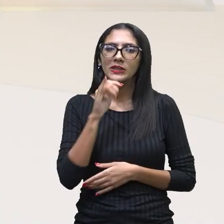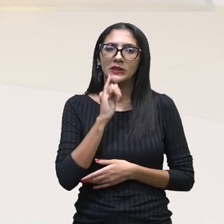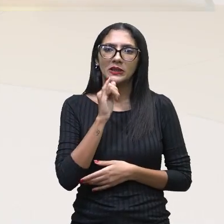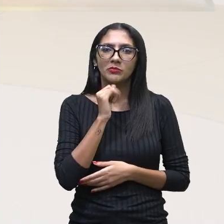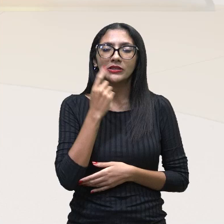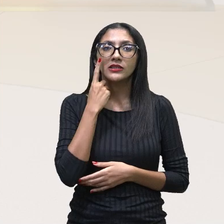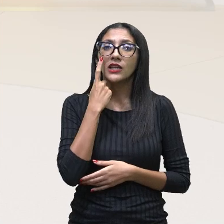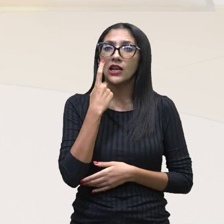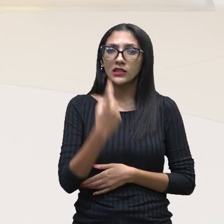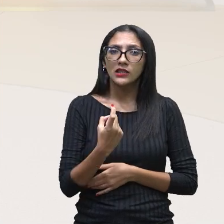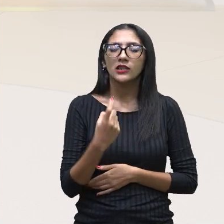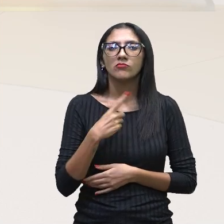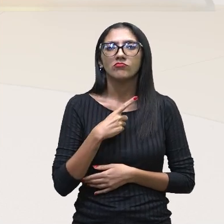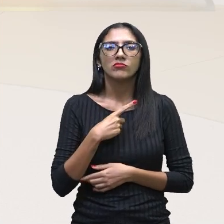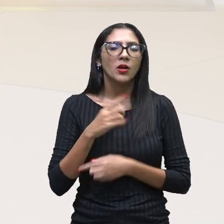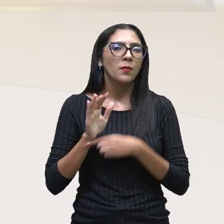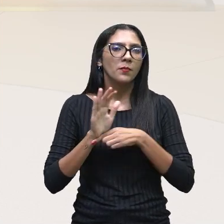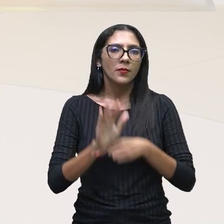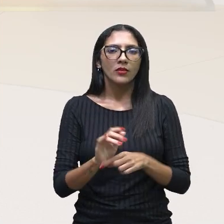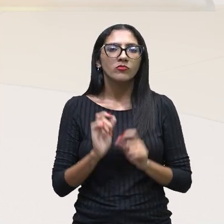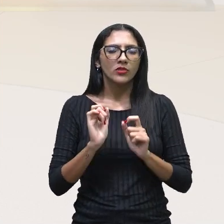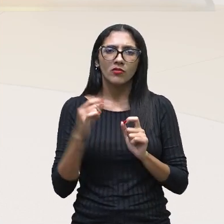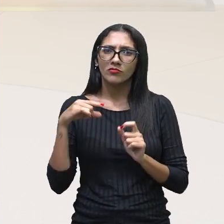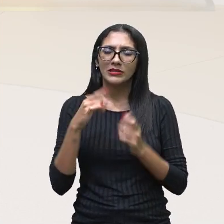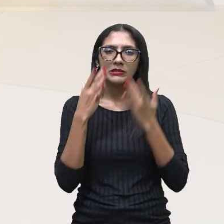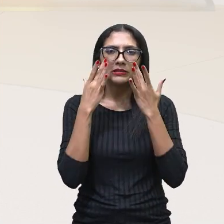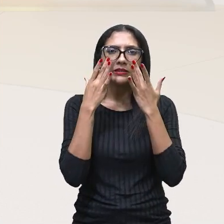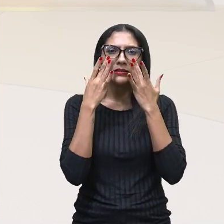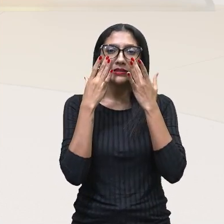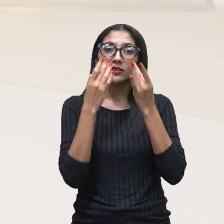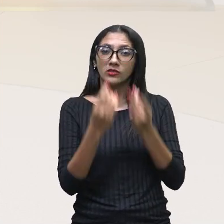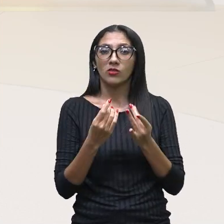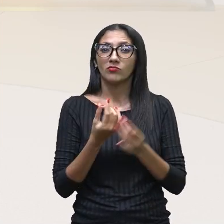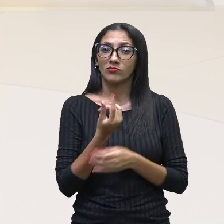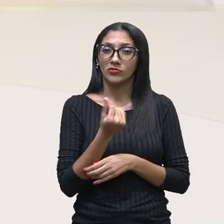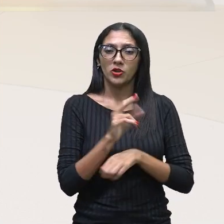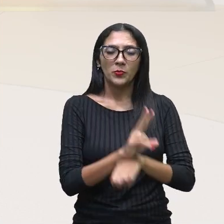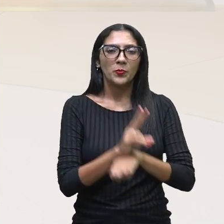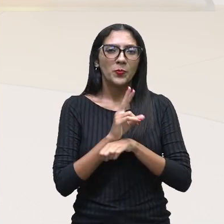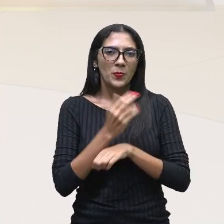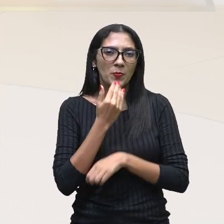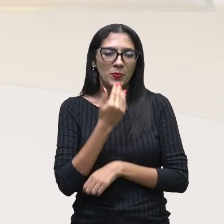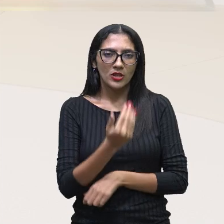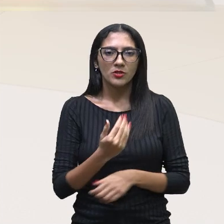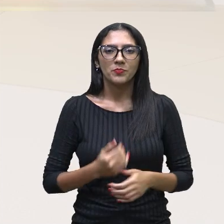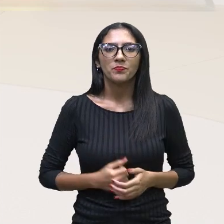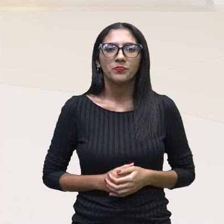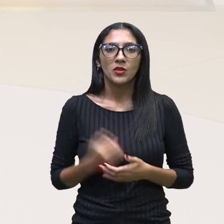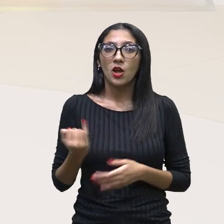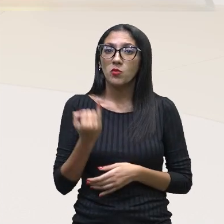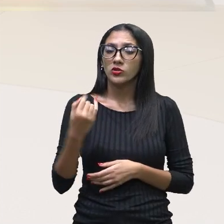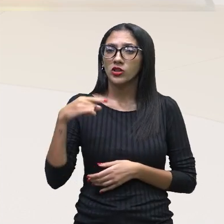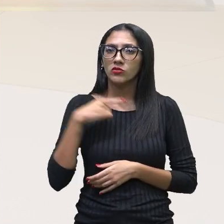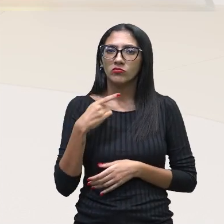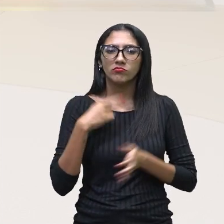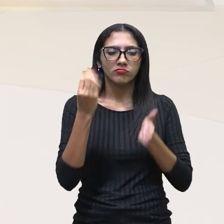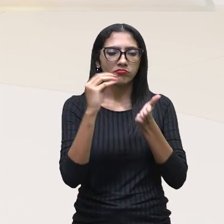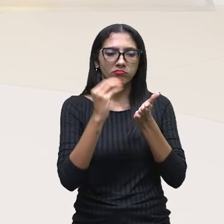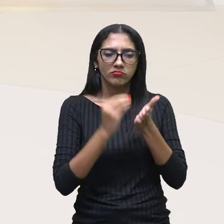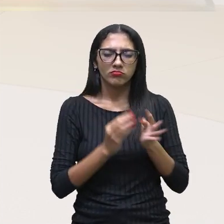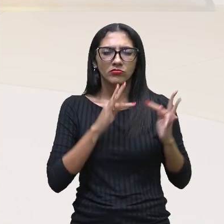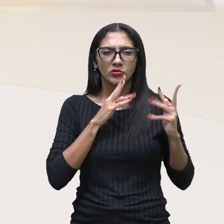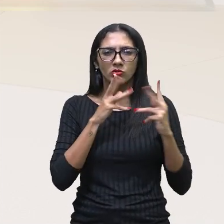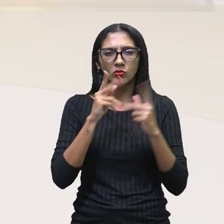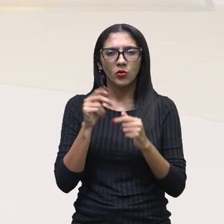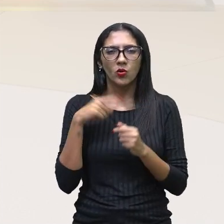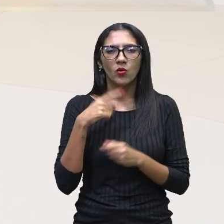que trata justamente de você prestar atenção na hora de realizar o empréstimo. É importante que você coloque na ponta do lápis tudo isso,